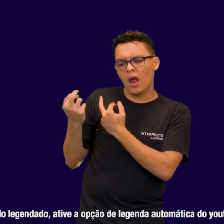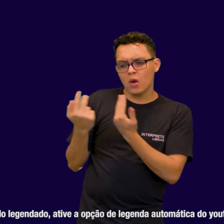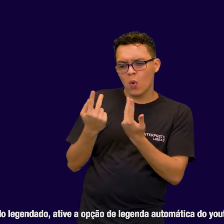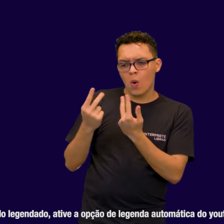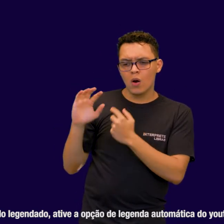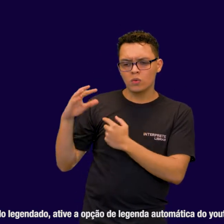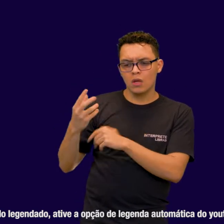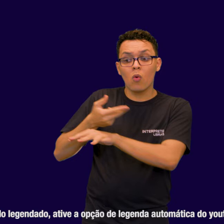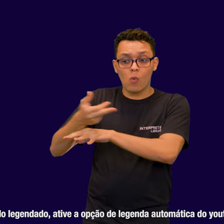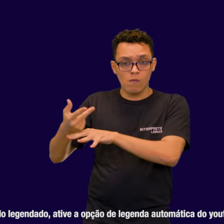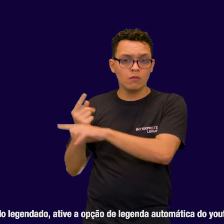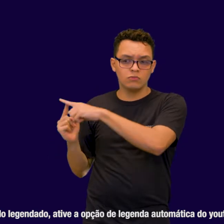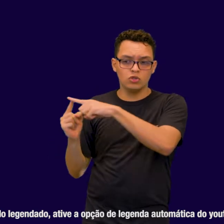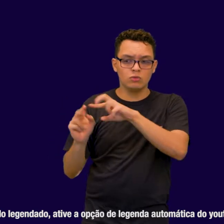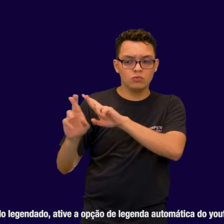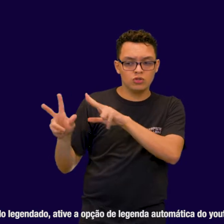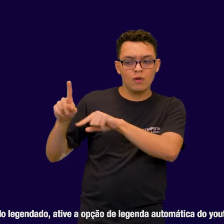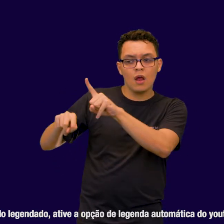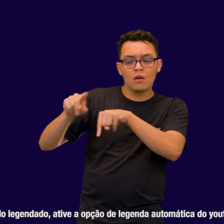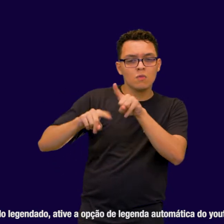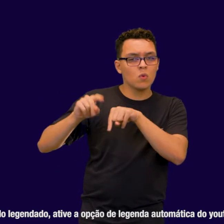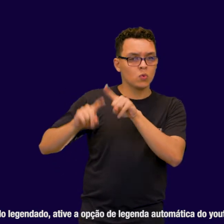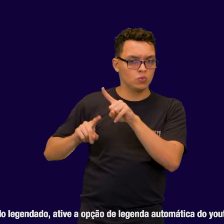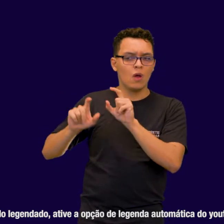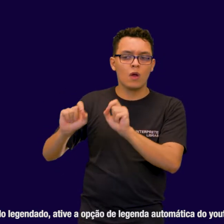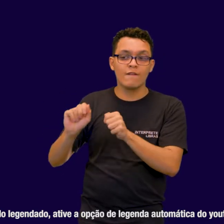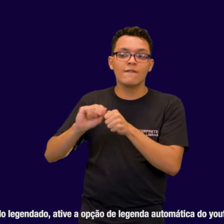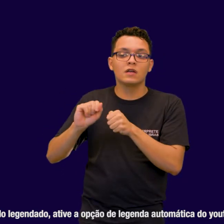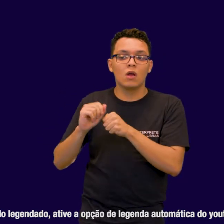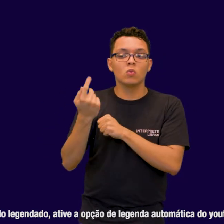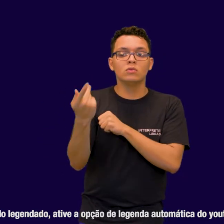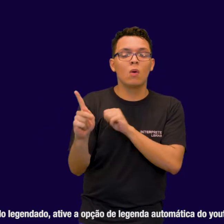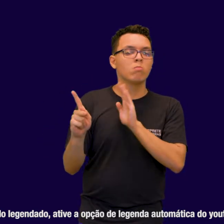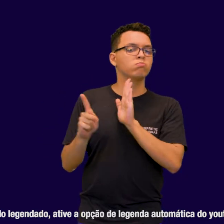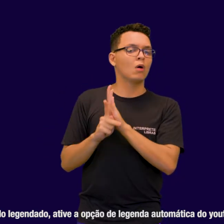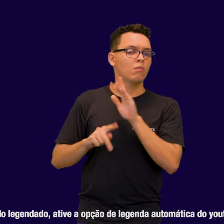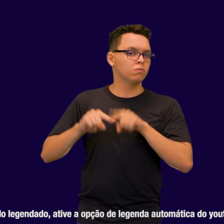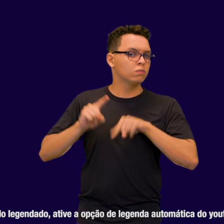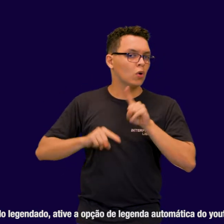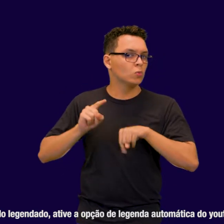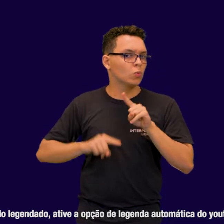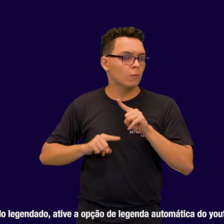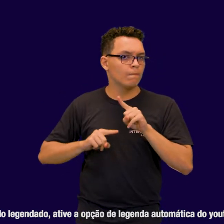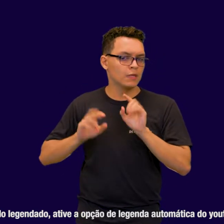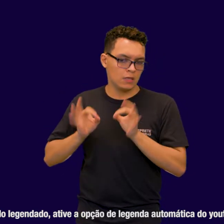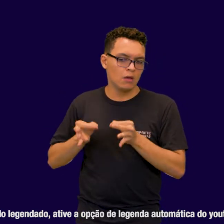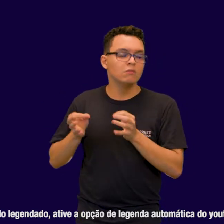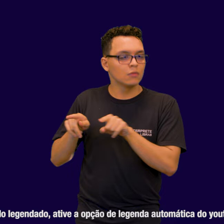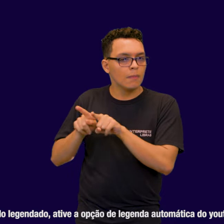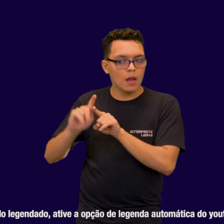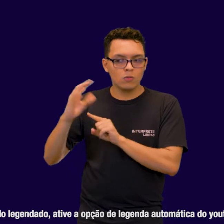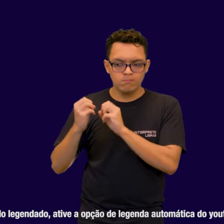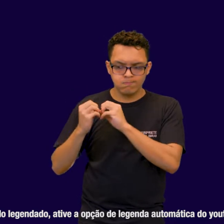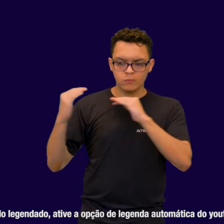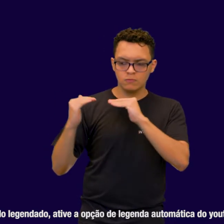movimento craft de outros setores, o faça você mesmo, né? Isso foi um boom